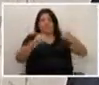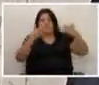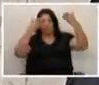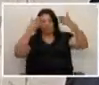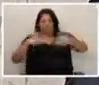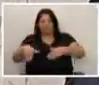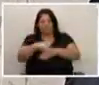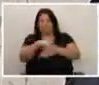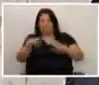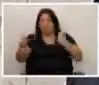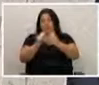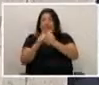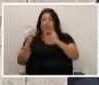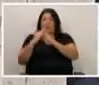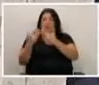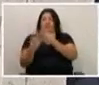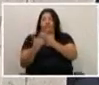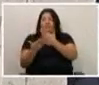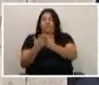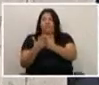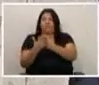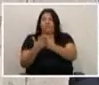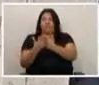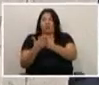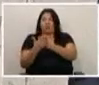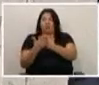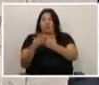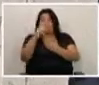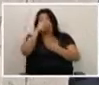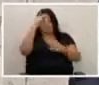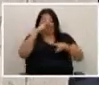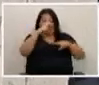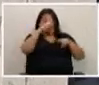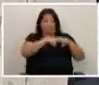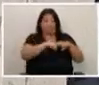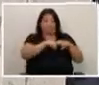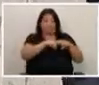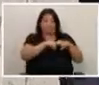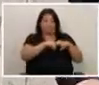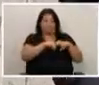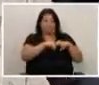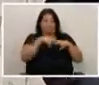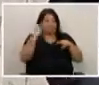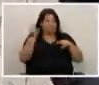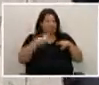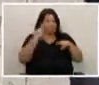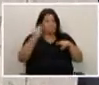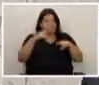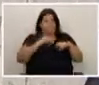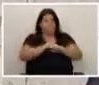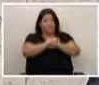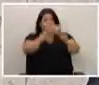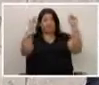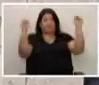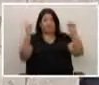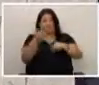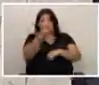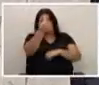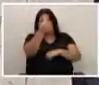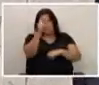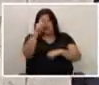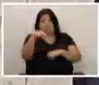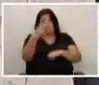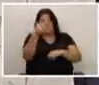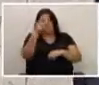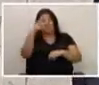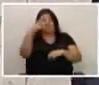próximo à escola. Ninguém desembarca do carro, ou seja, a pessoa ficou lá dentro durante toda a noite. Quando é 6h30 da manhã, aquela pessoa